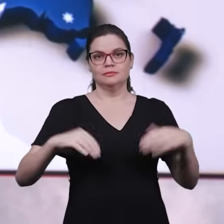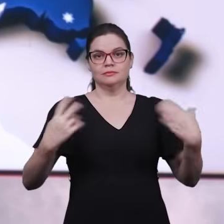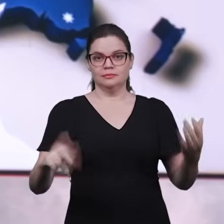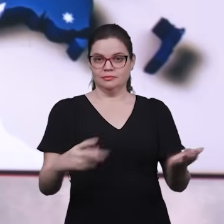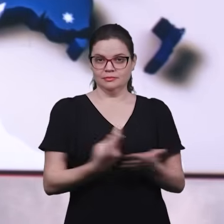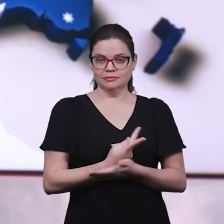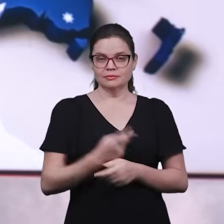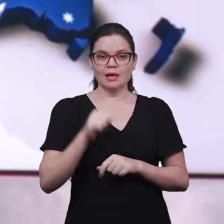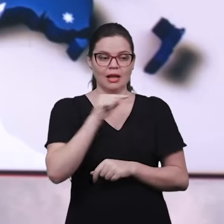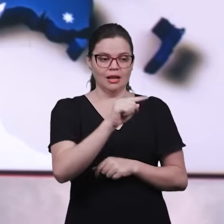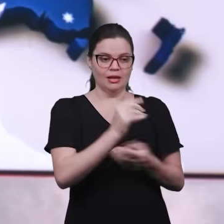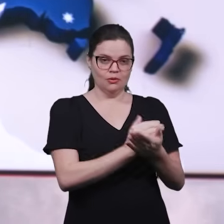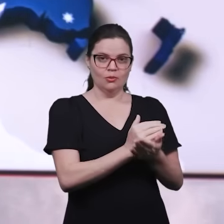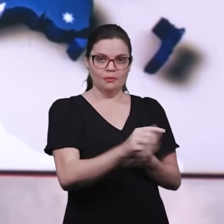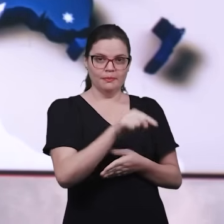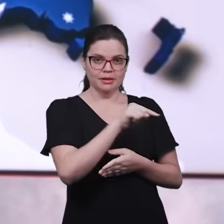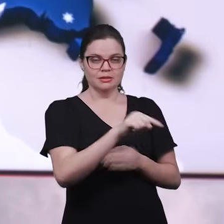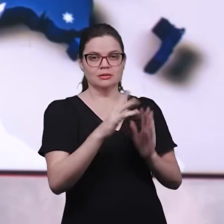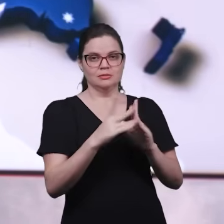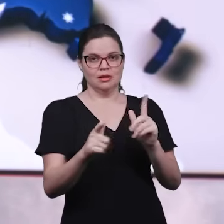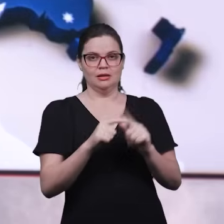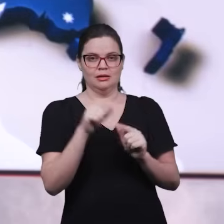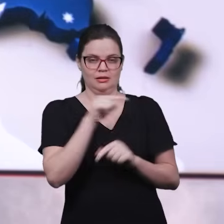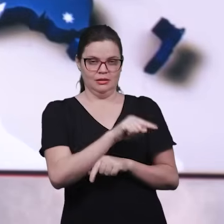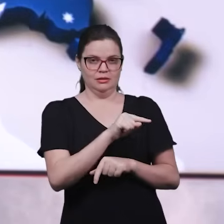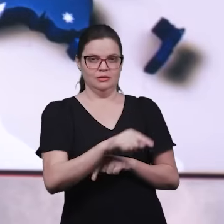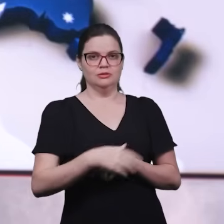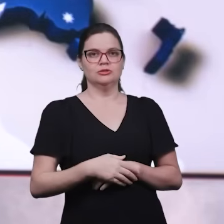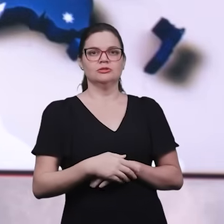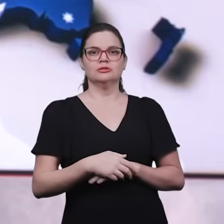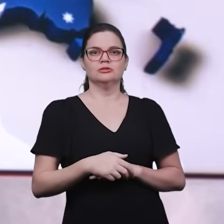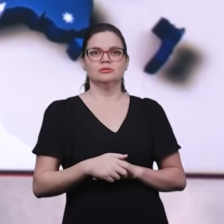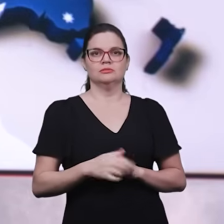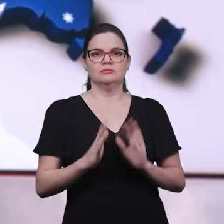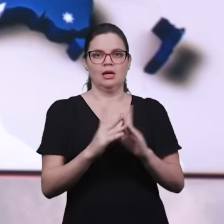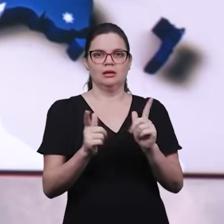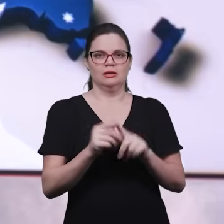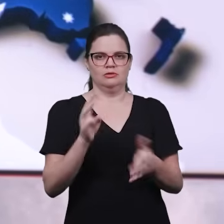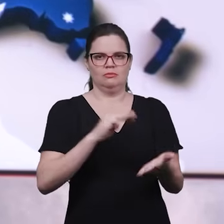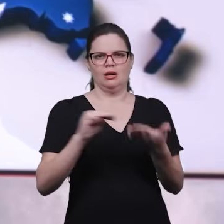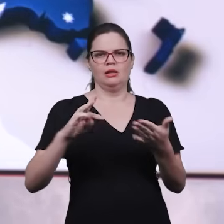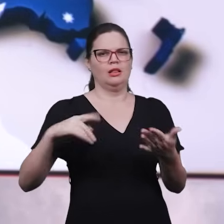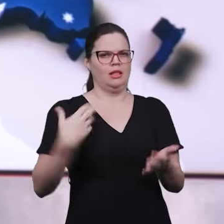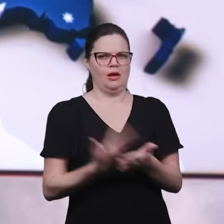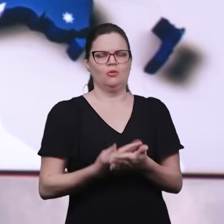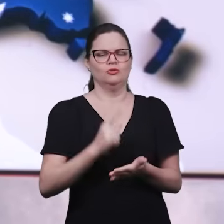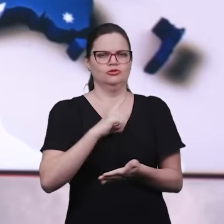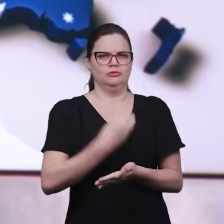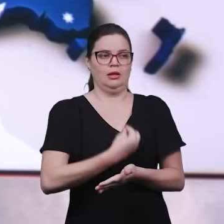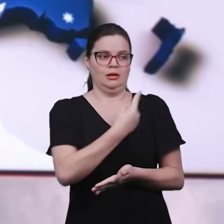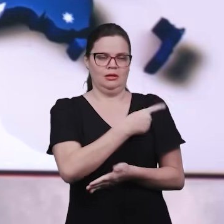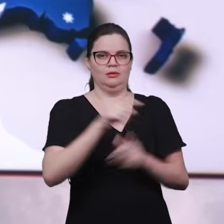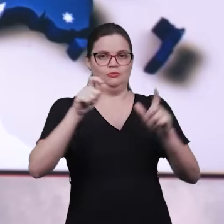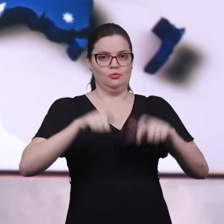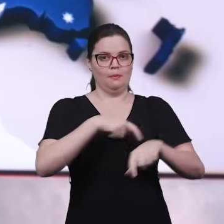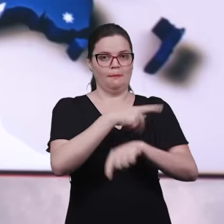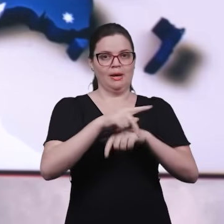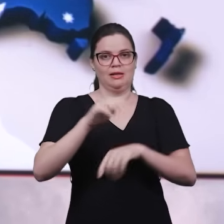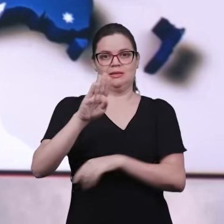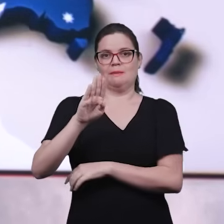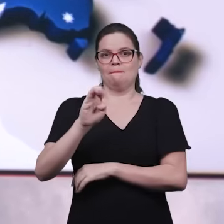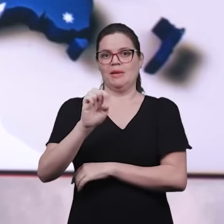Era o início da igreja ali, é claro, o nosso início ali com igreja, como tem até hoje lá na